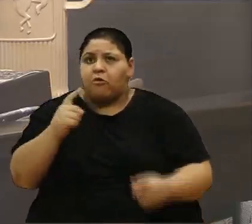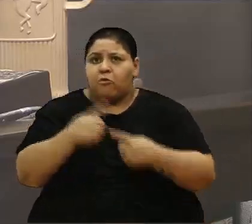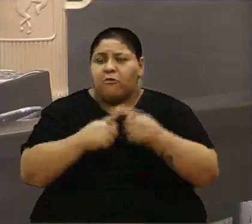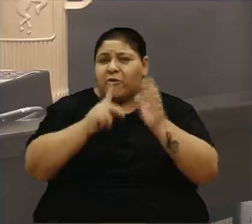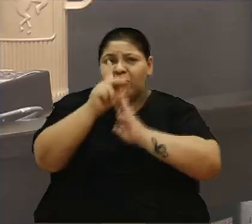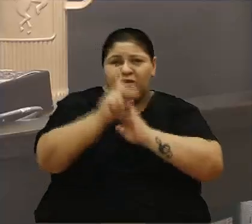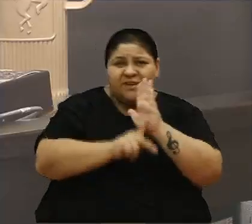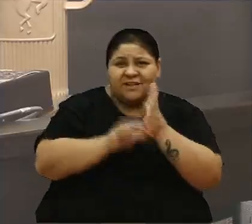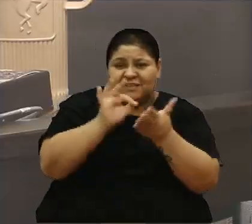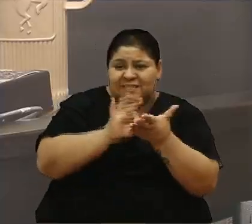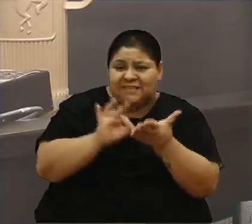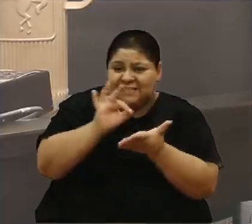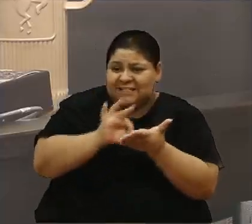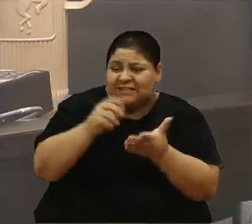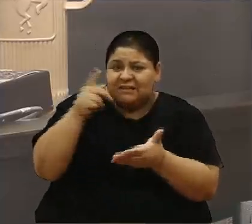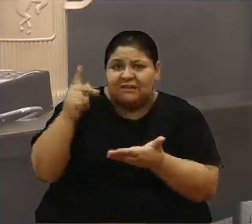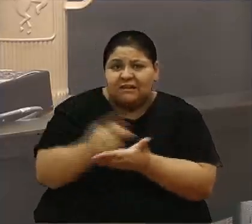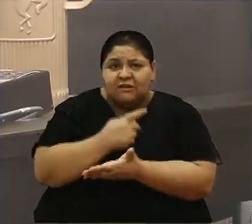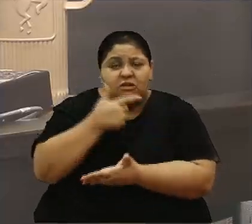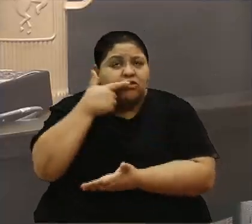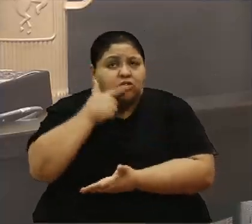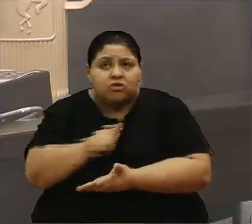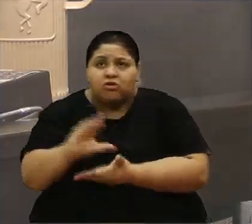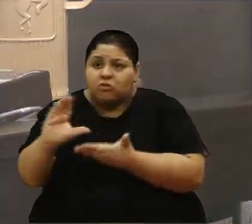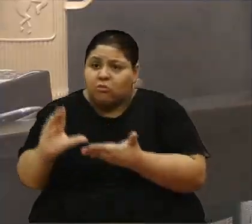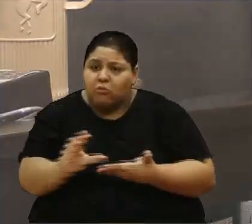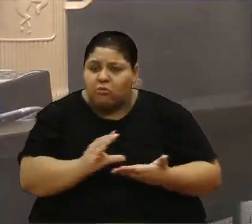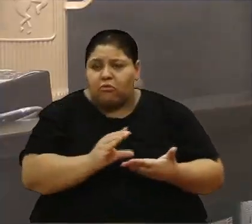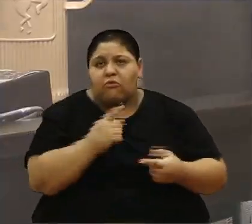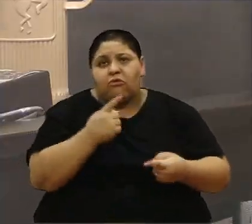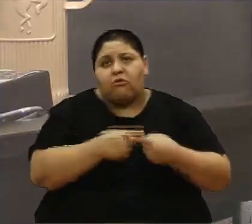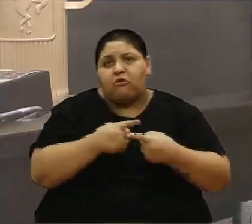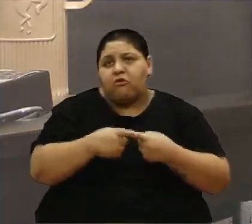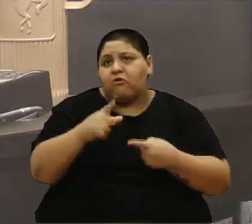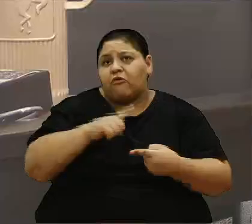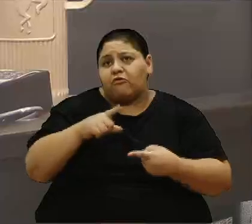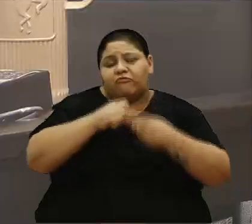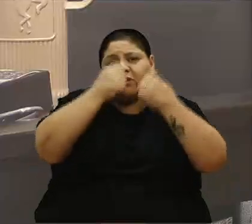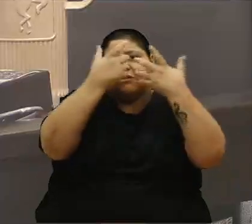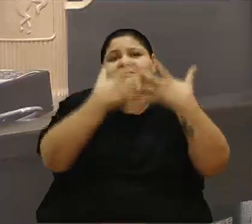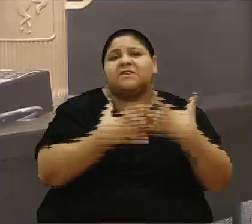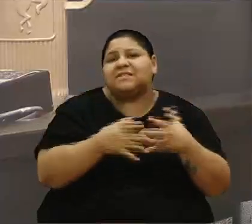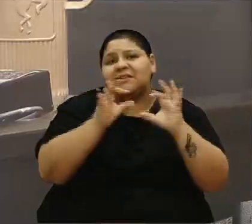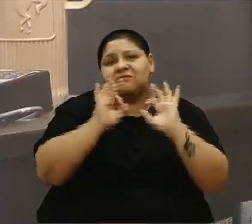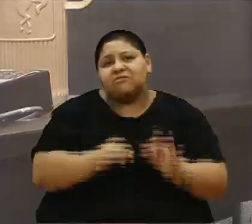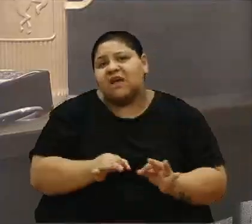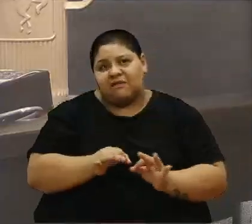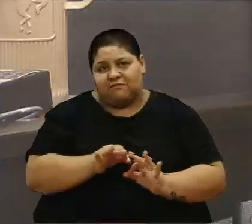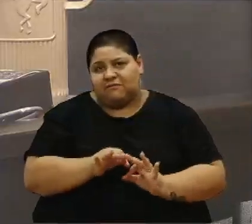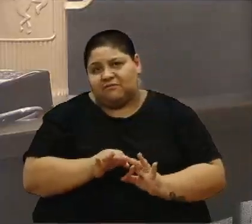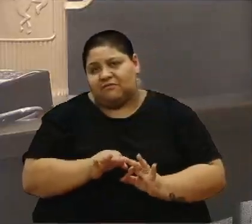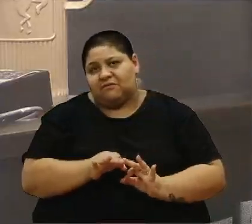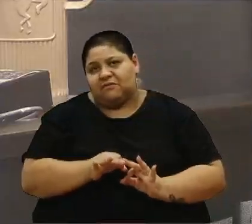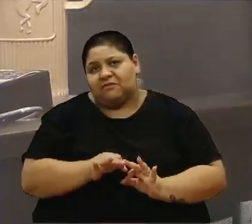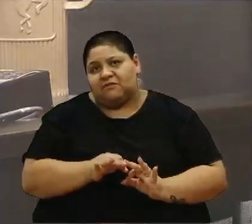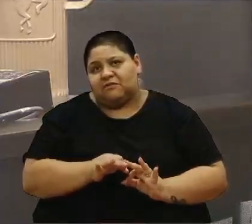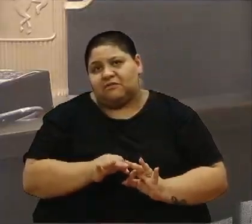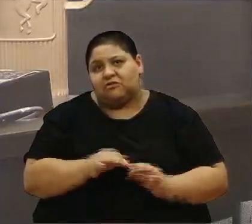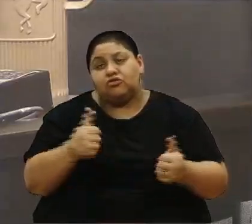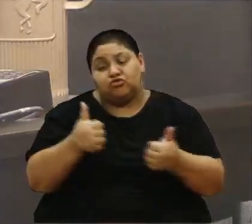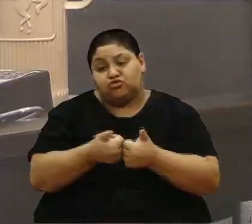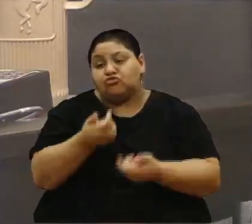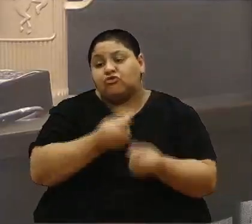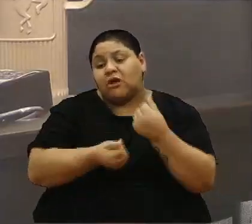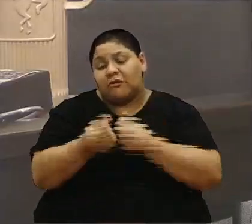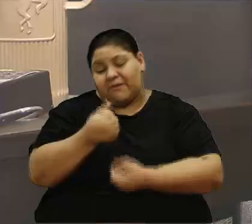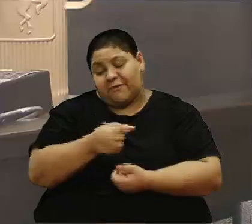escritos. E daqui a pouco a gente não consegue recursos de emendas, por a gente não ter as justificativas necessárias por parte da administração.